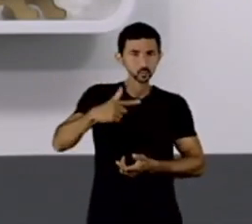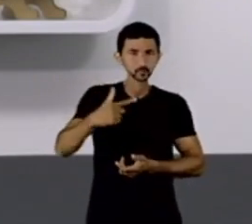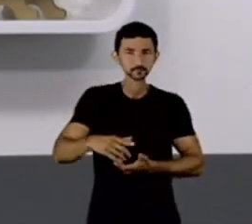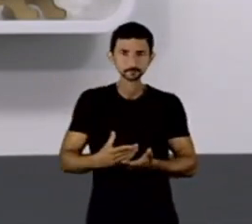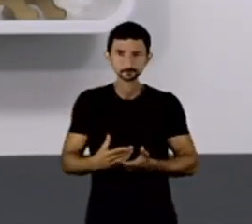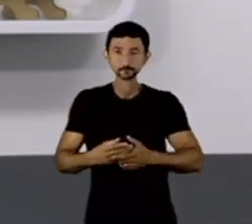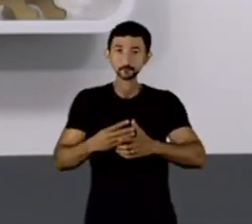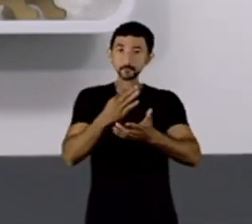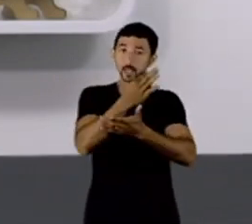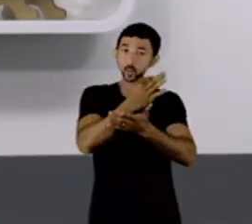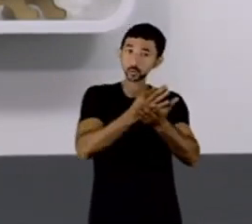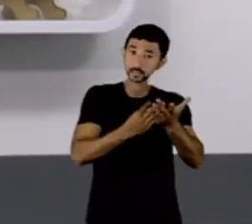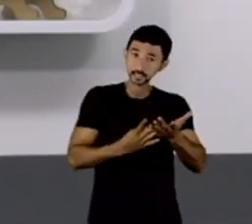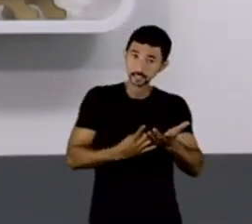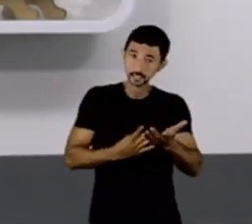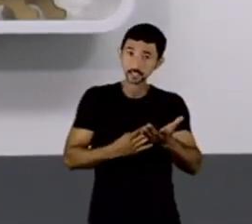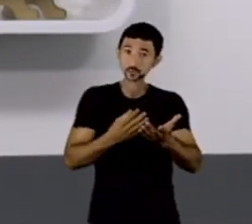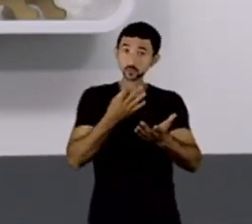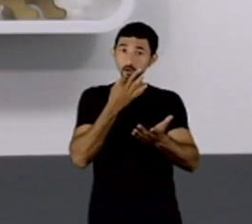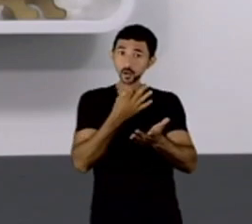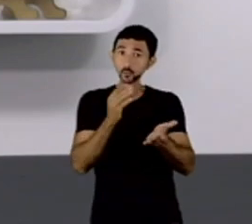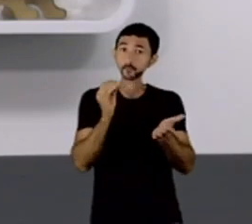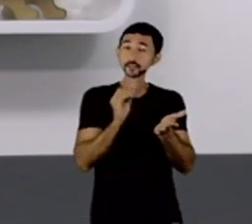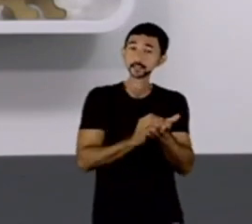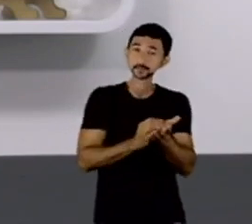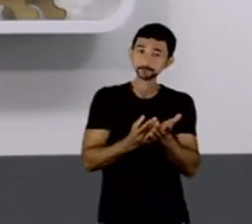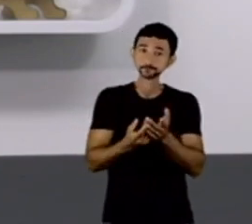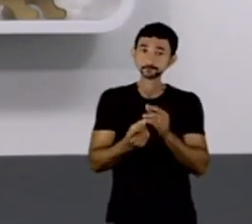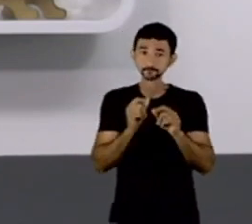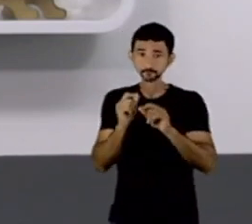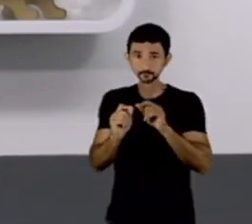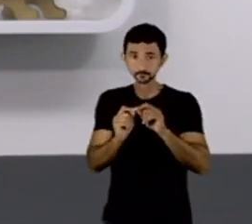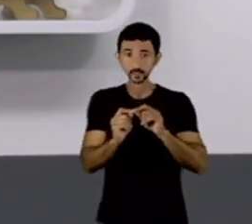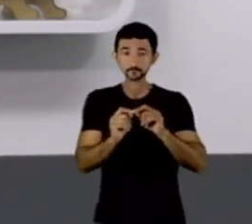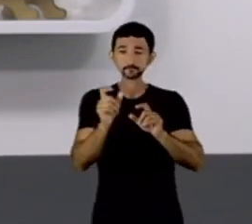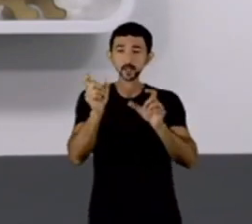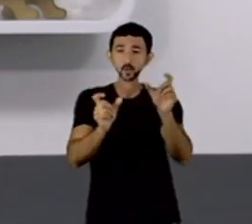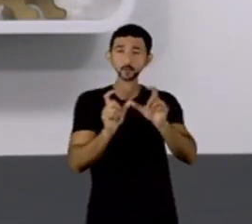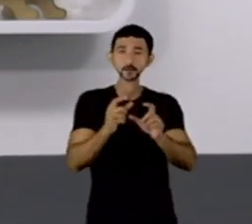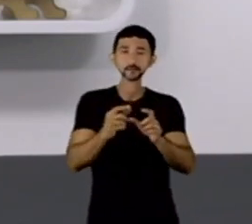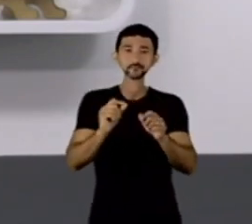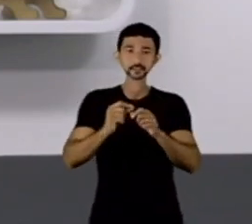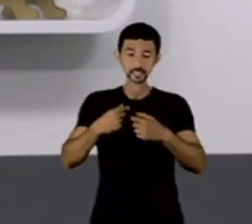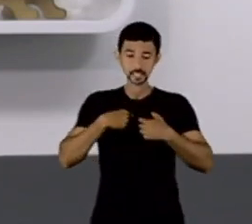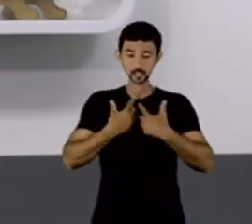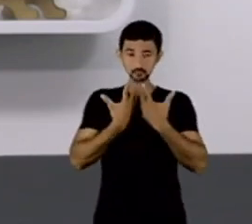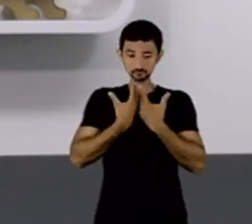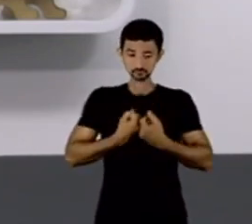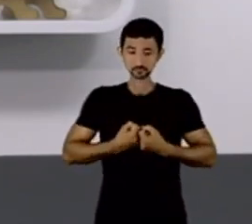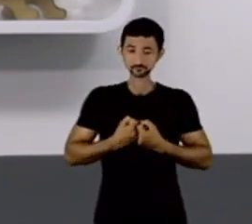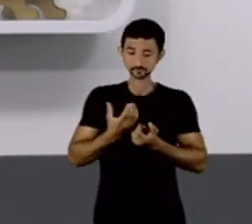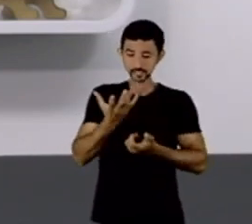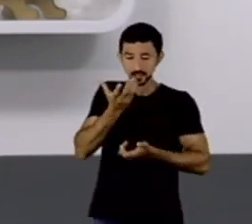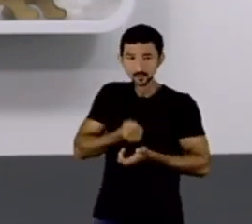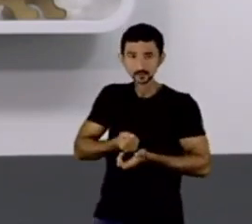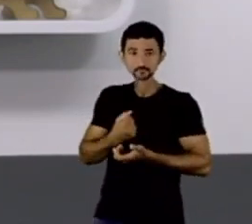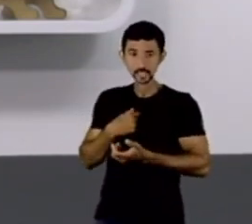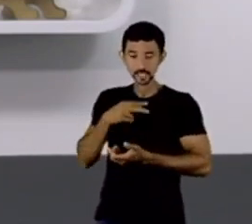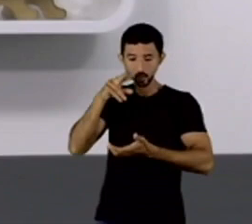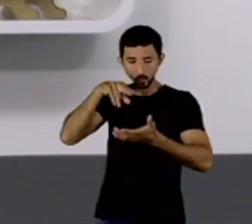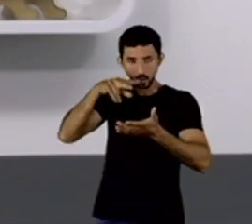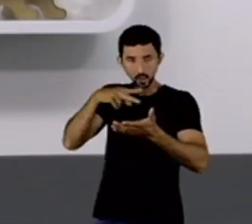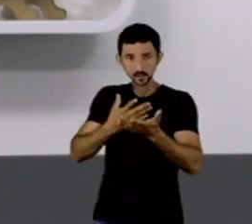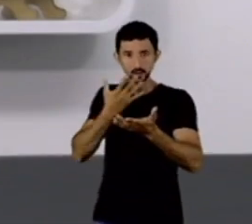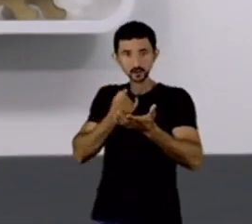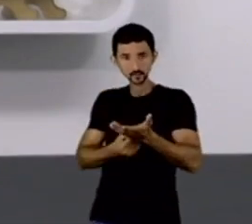você. O texto, ele é argumentativo e alguém está tentando me convencer, eu, leitor,